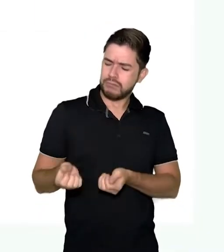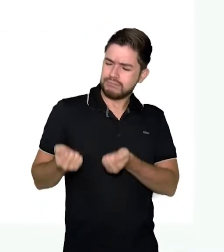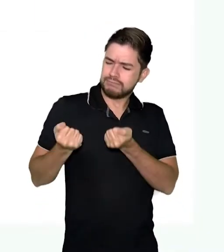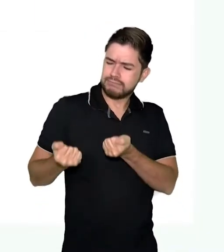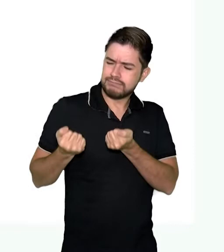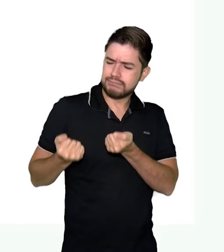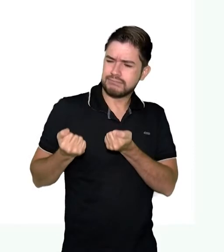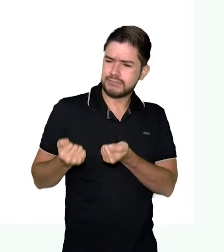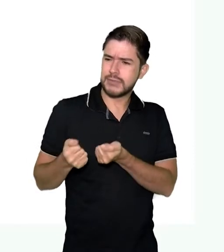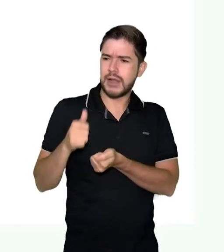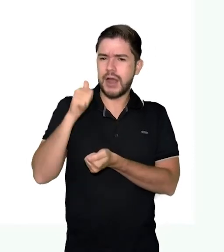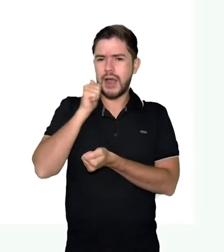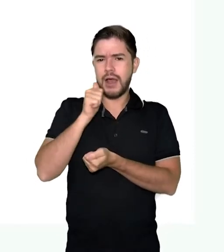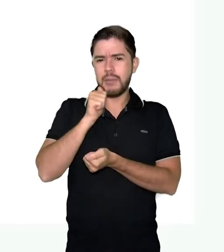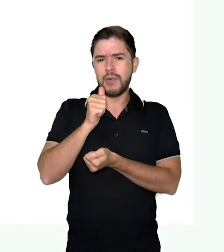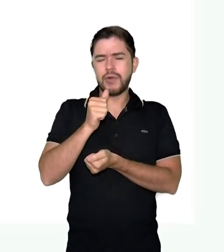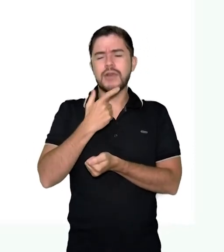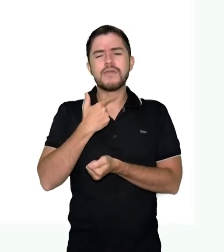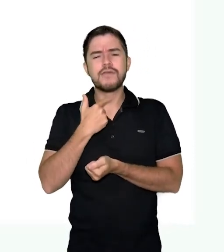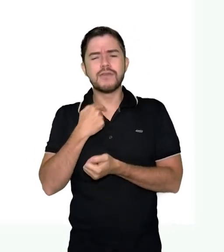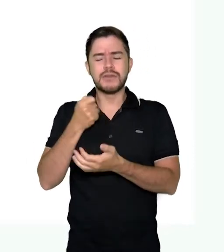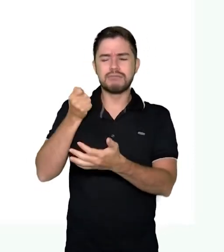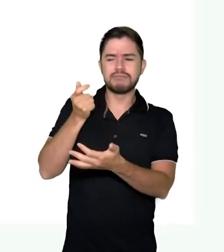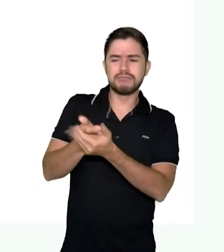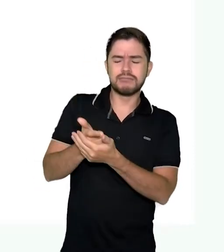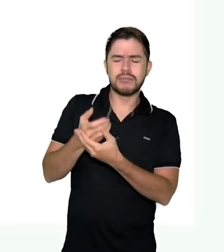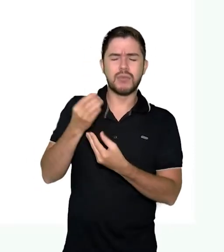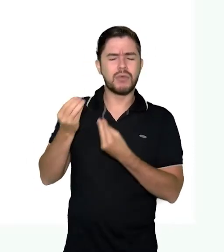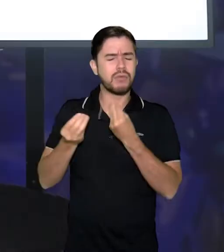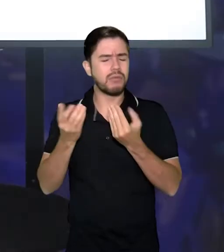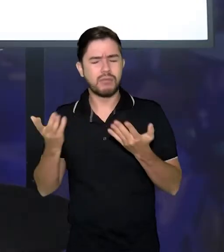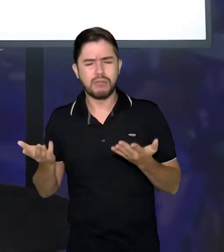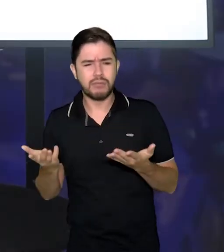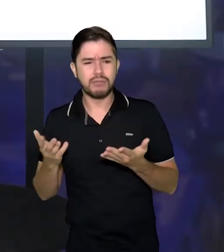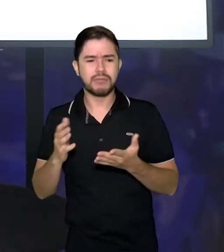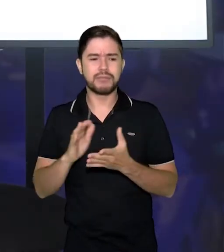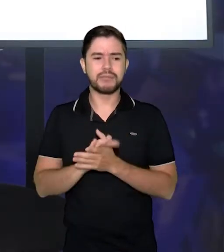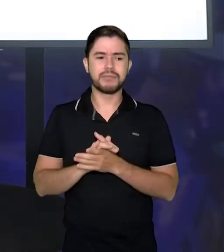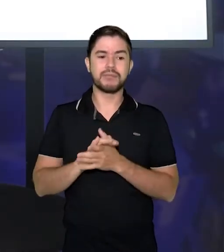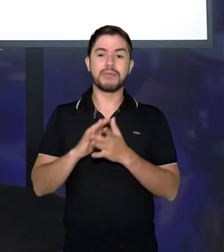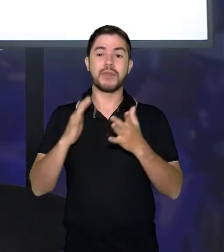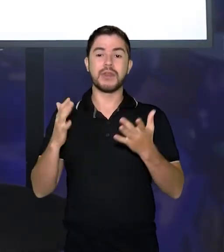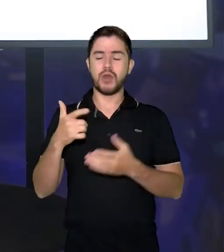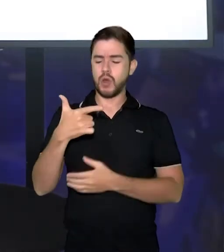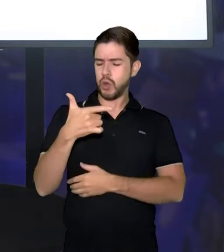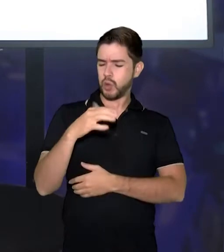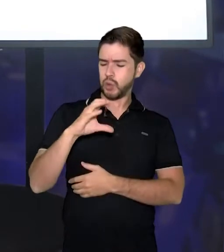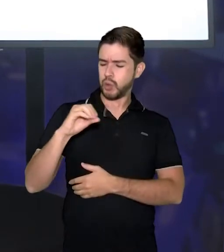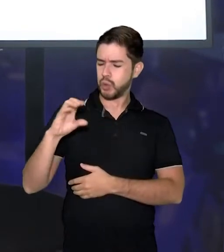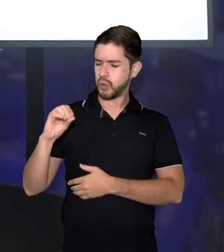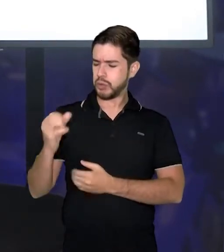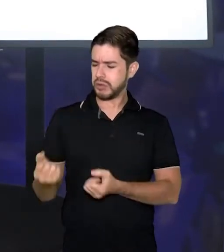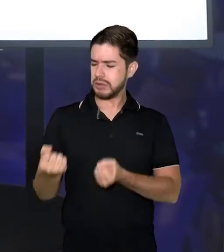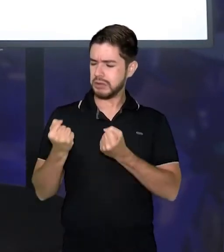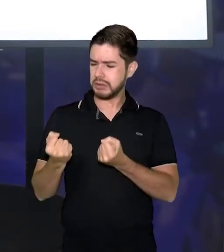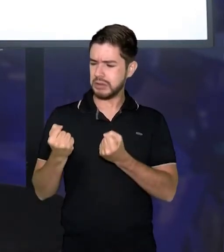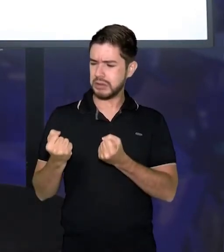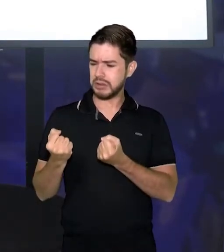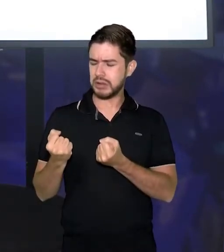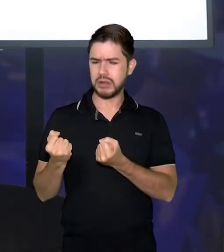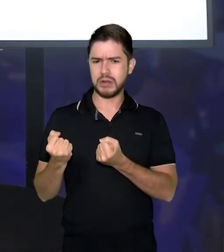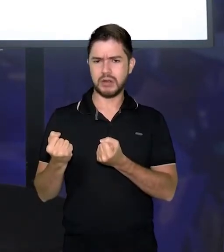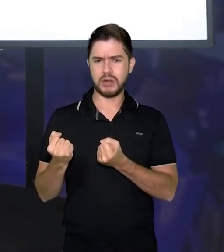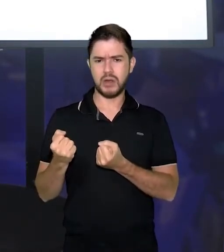de biscoito Sônia pretendia comprar? Ora, 200 gramas?